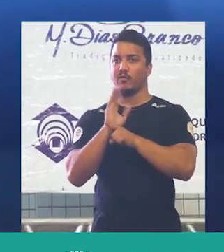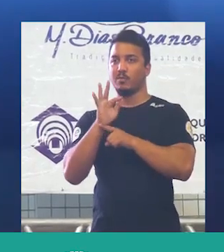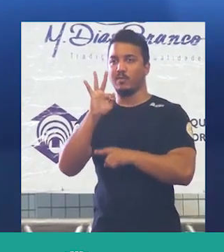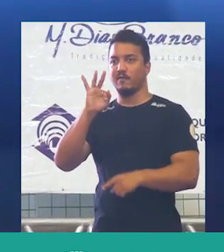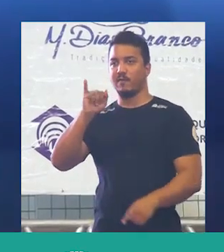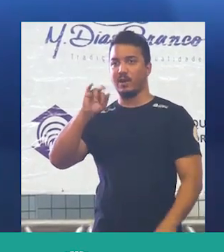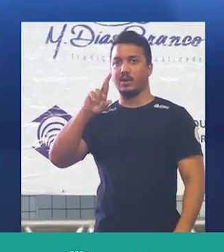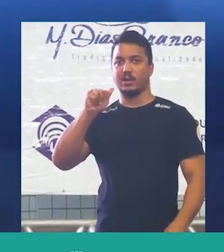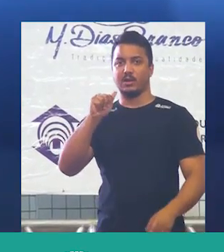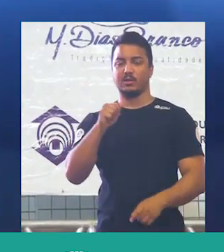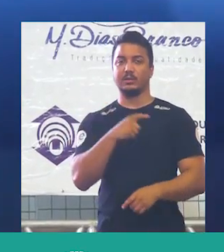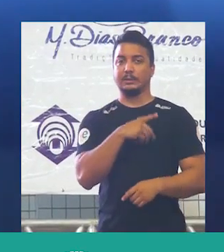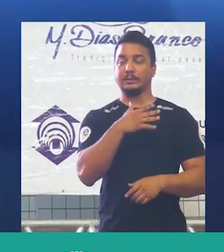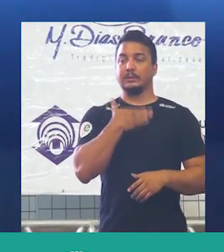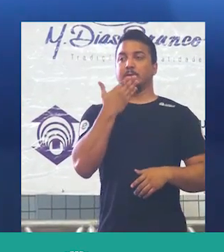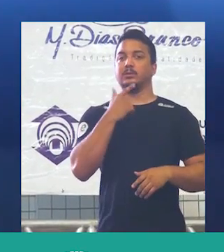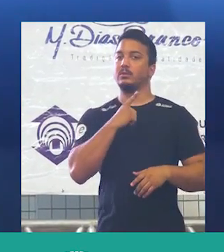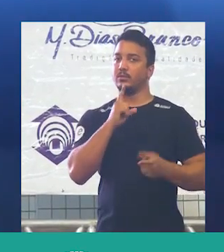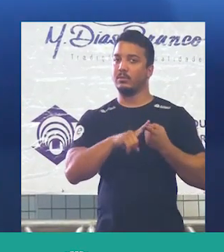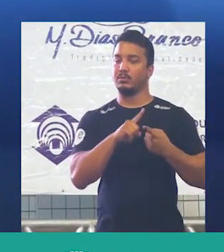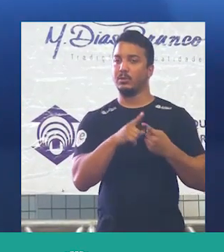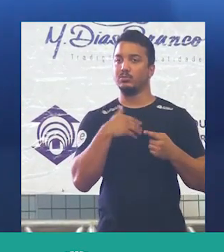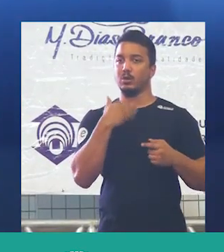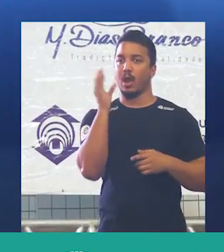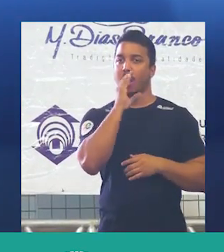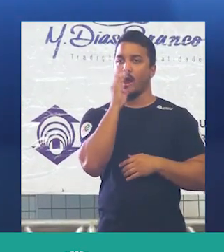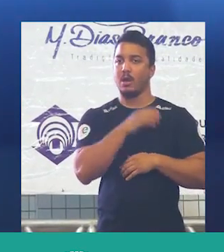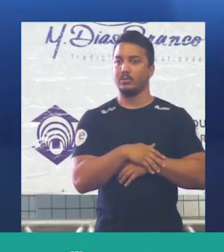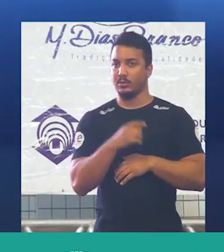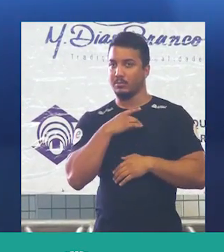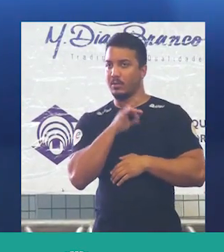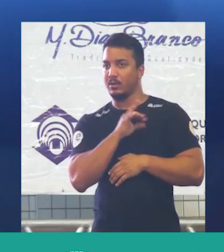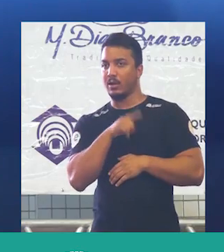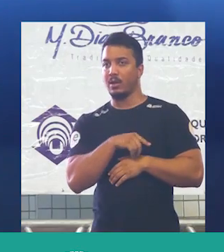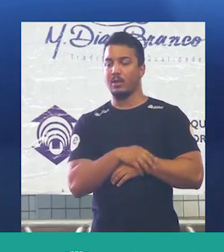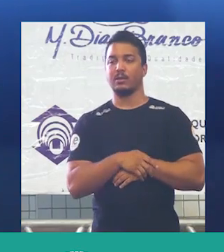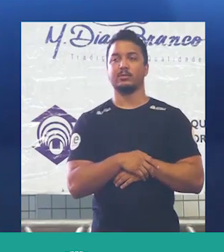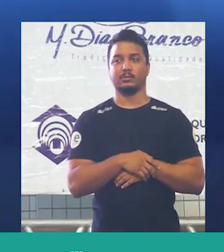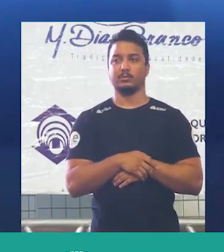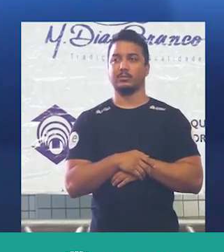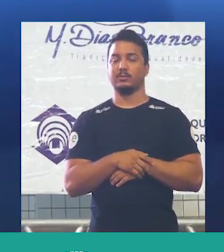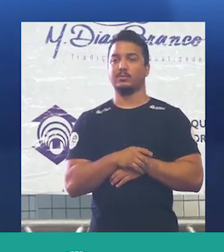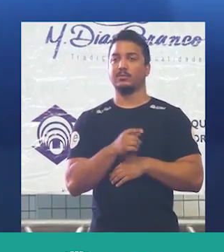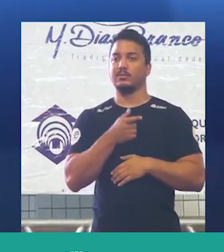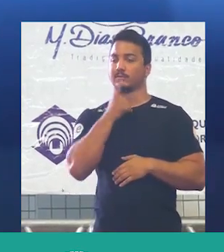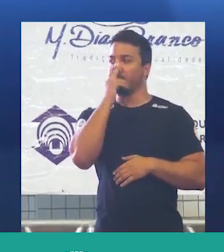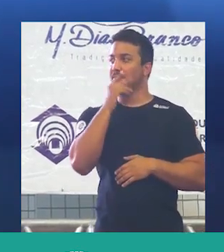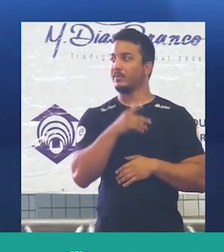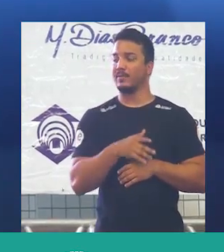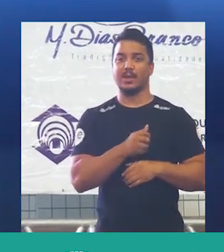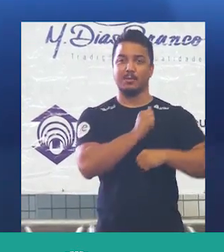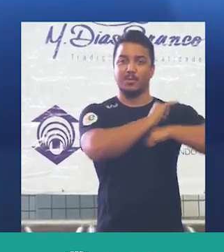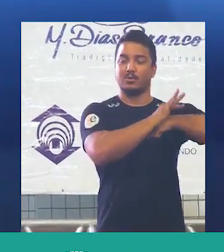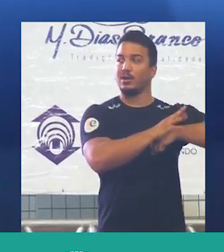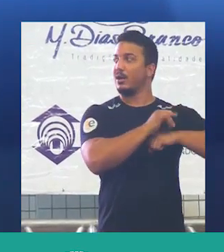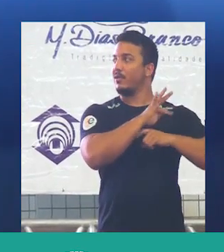Freira? Assistiu não? Tem medo dessas coisas, é? Olha, rapaz. Ela não assiste porque pensa que aí de madrugada a freira vai aparecer para